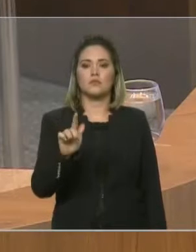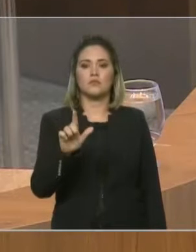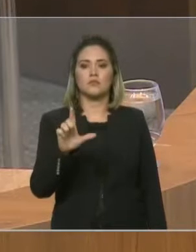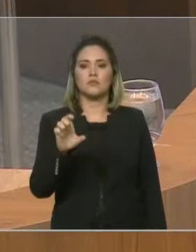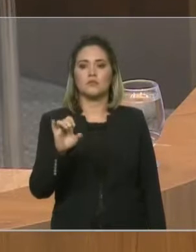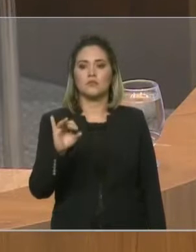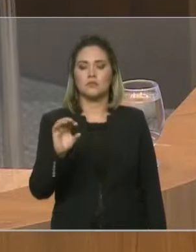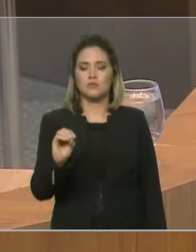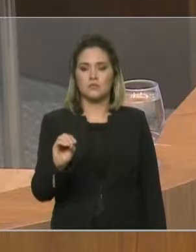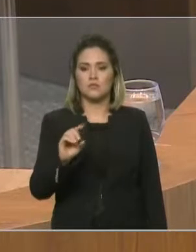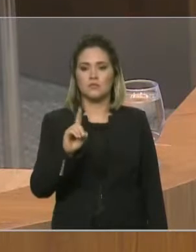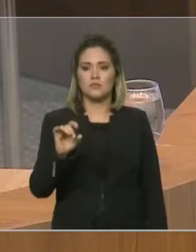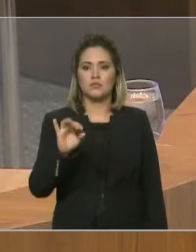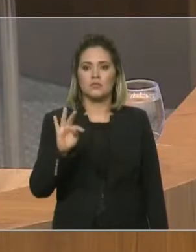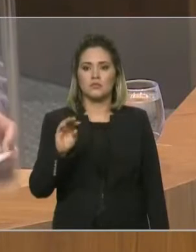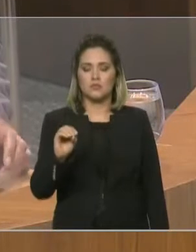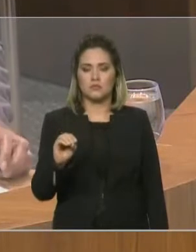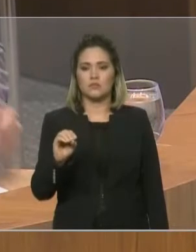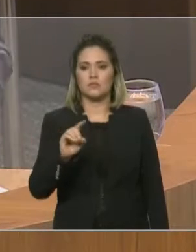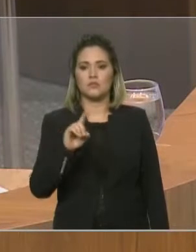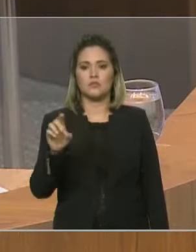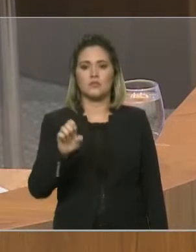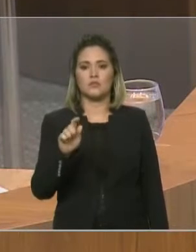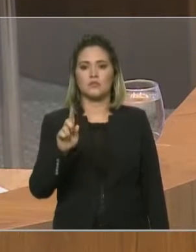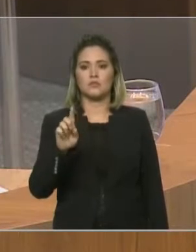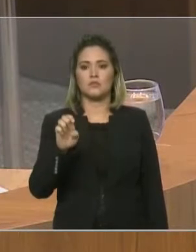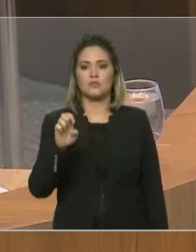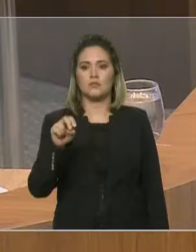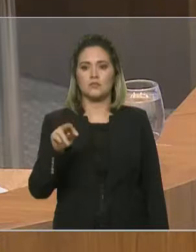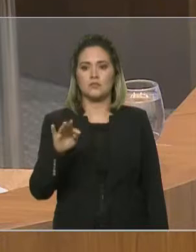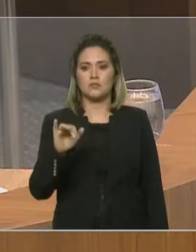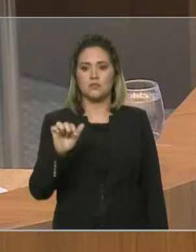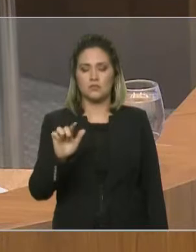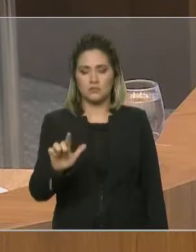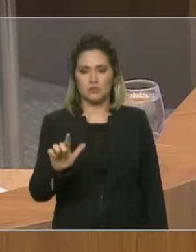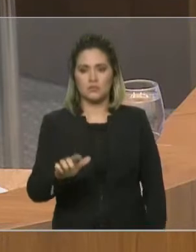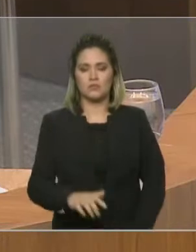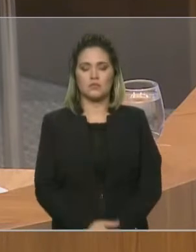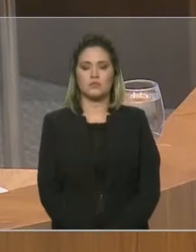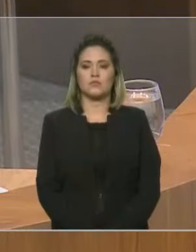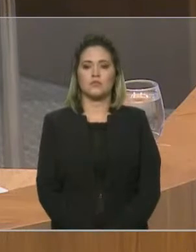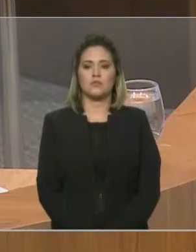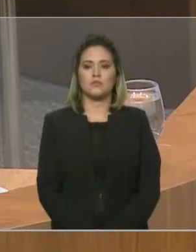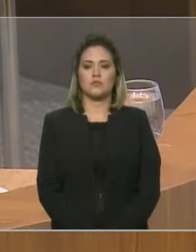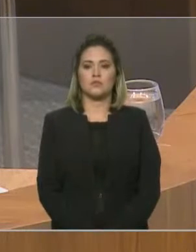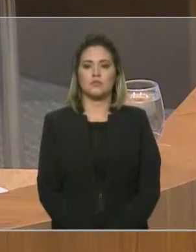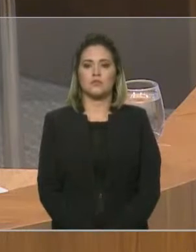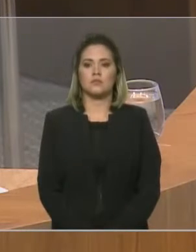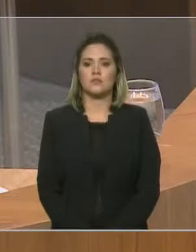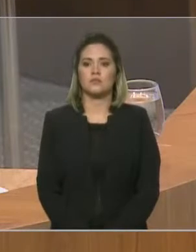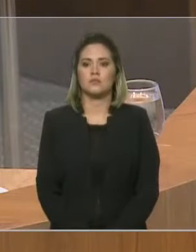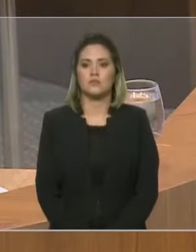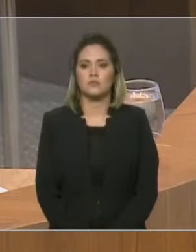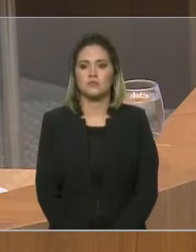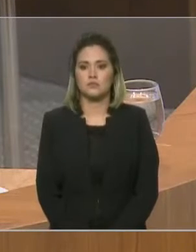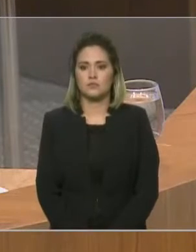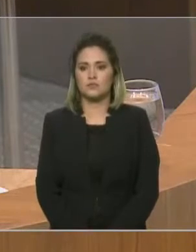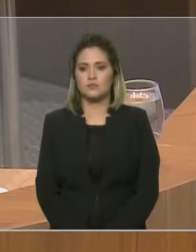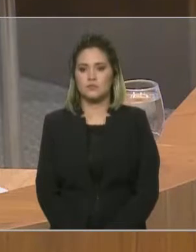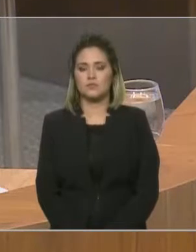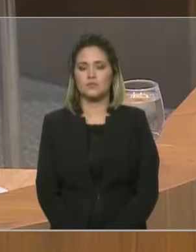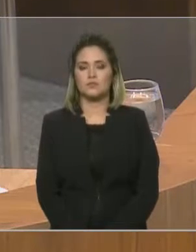Rolim e o deputado Zé Gentil. Quero também destacar